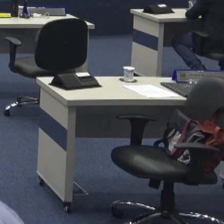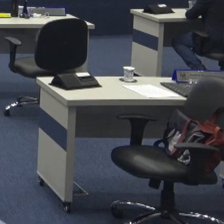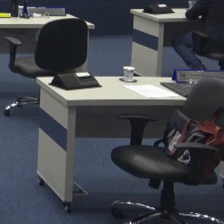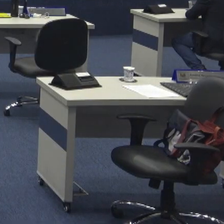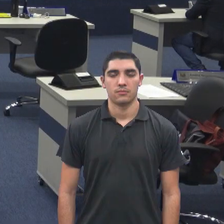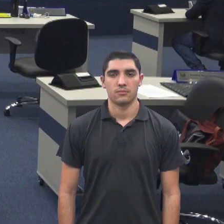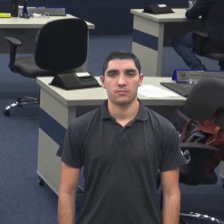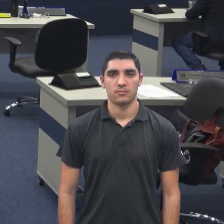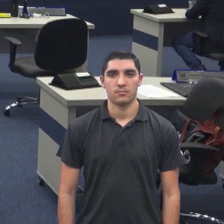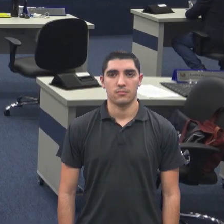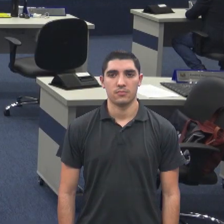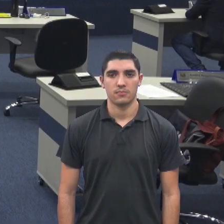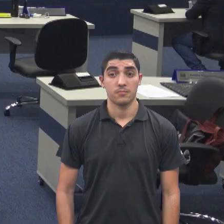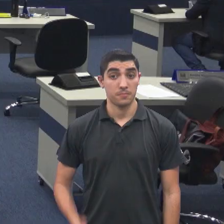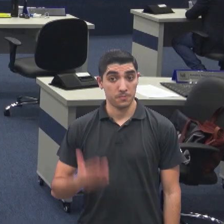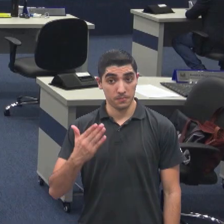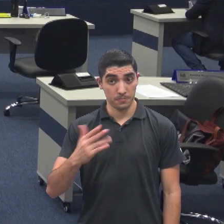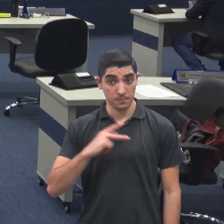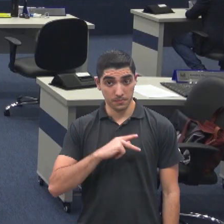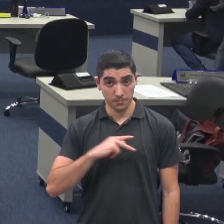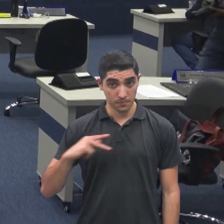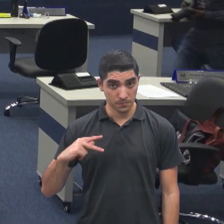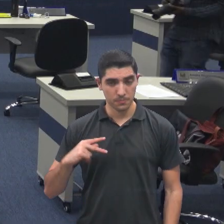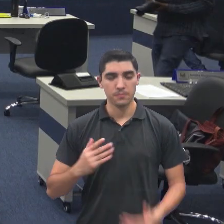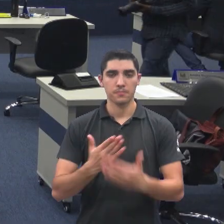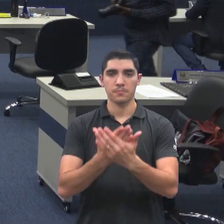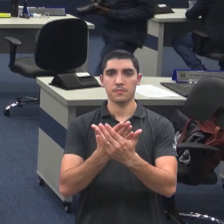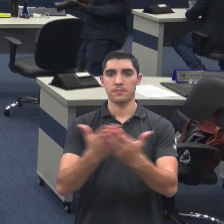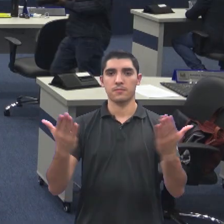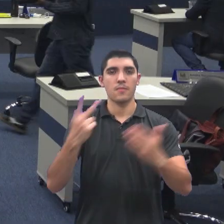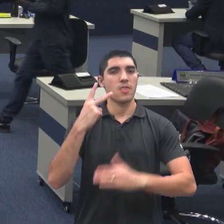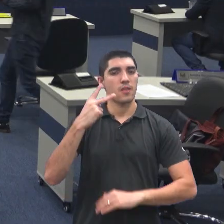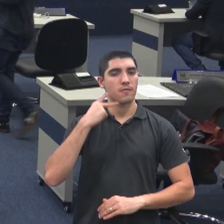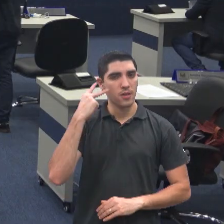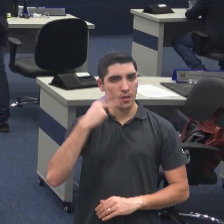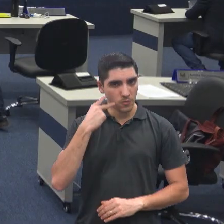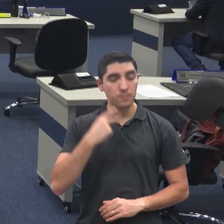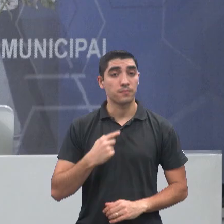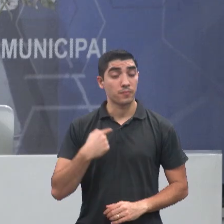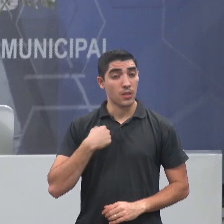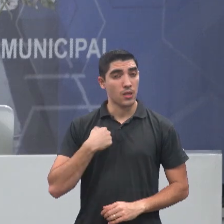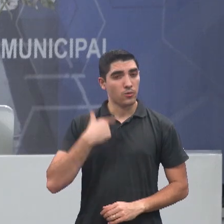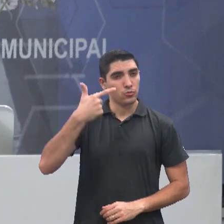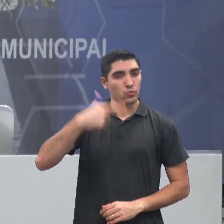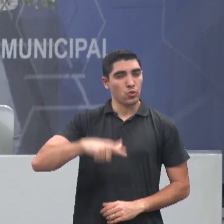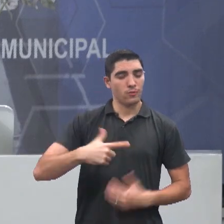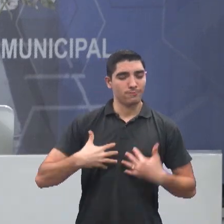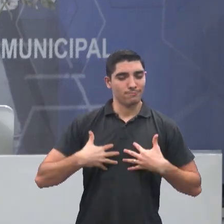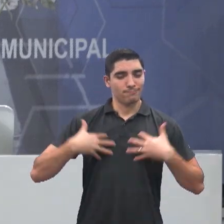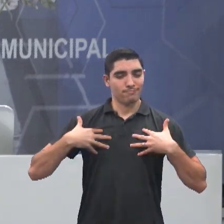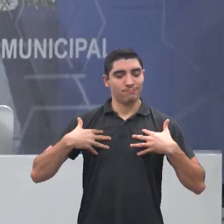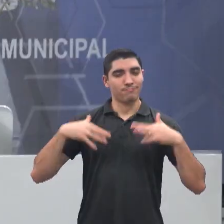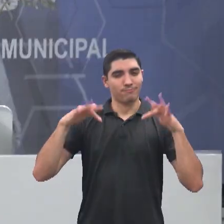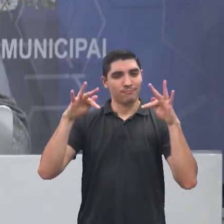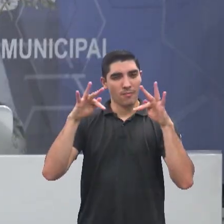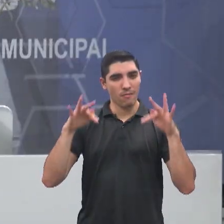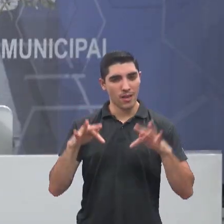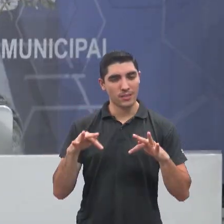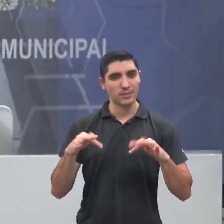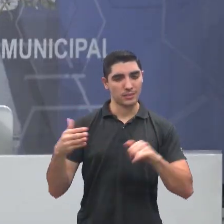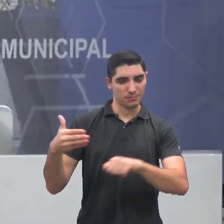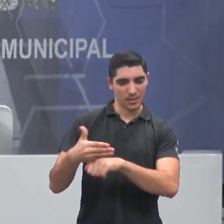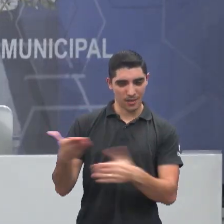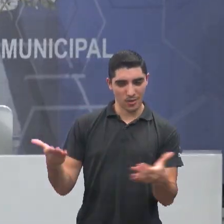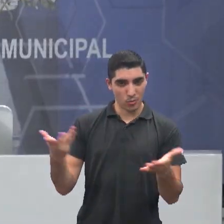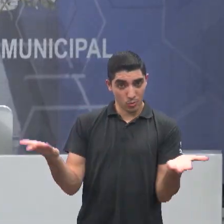Senhor presidente e nobres vereadores, é uma honra, mais uma vez, fazer parte dessa tribuna para